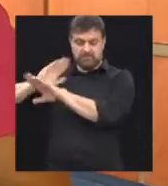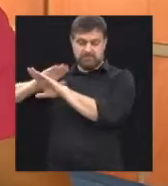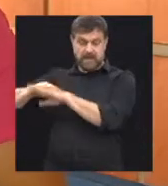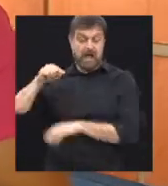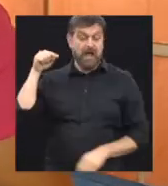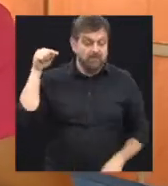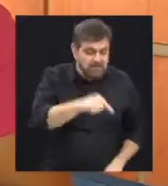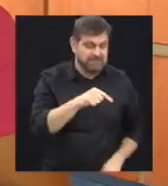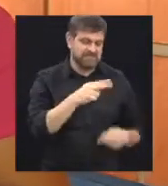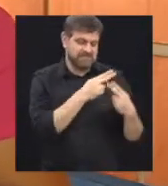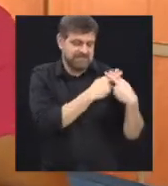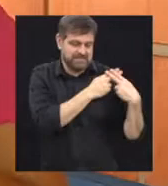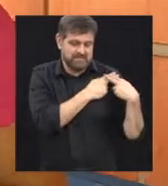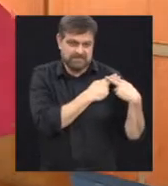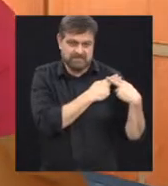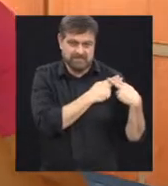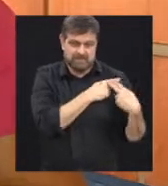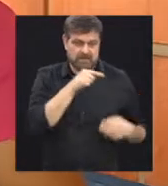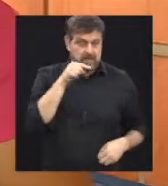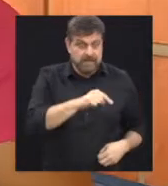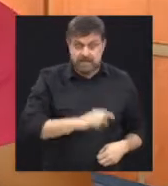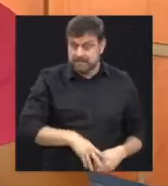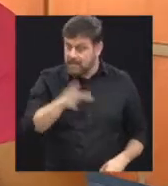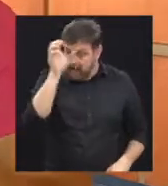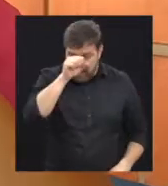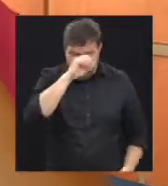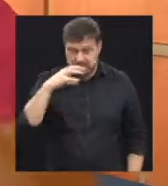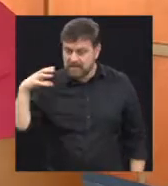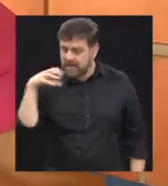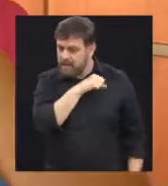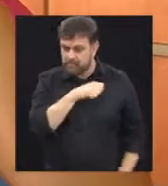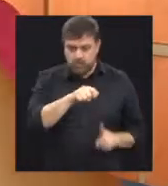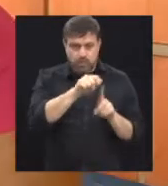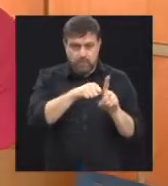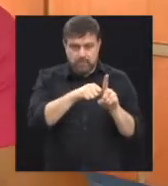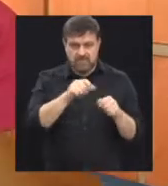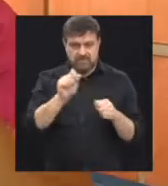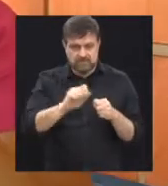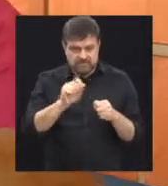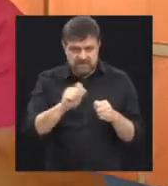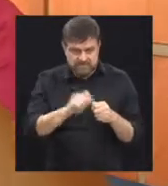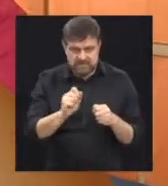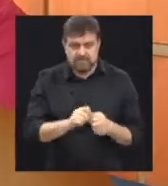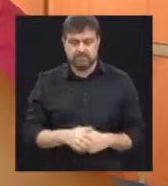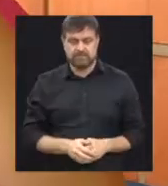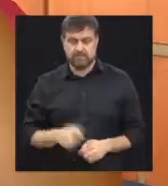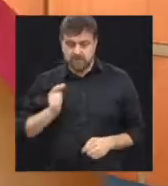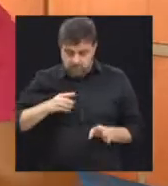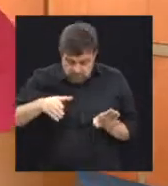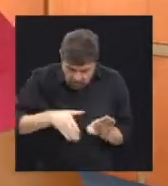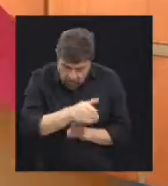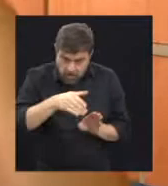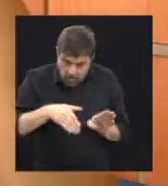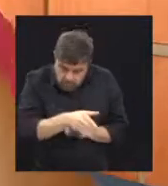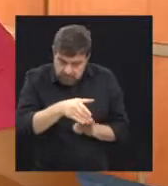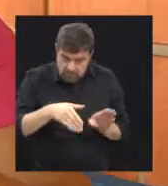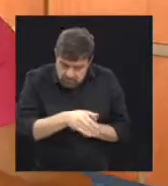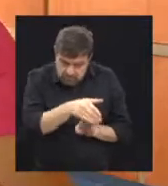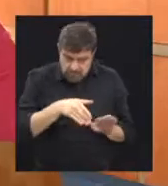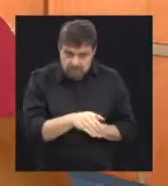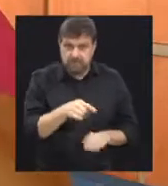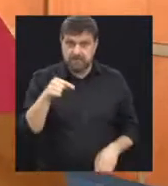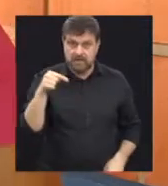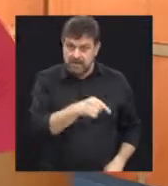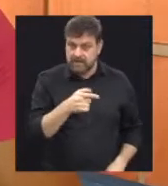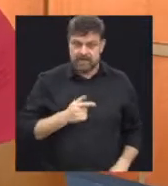que tenho que fazer. Mas eles realmente pegam muito fácil. Um mês fazendo isso, por exemplo, um mês eu falando, olha, tira o caderno lençol, tira o caderno